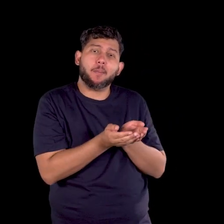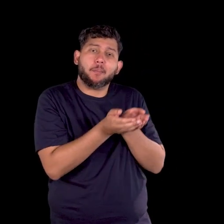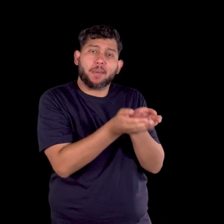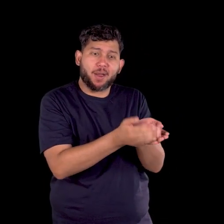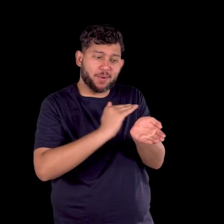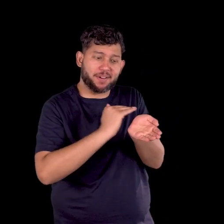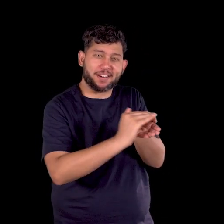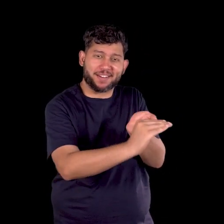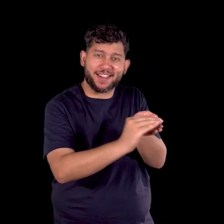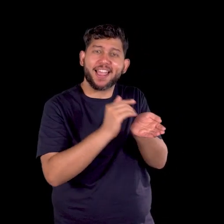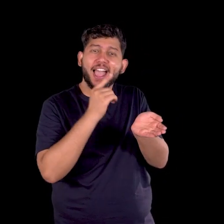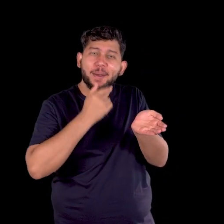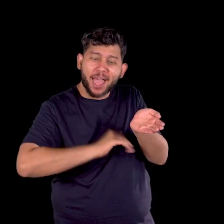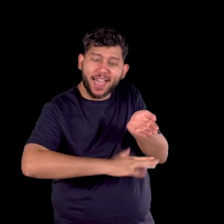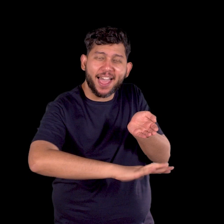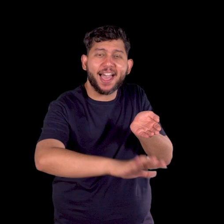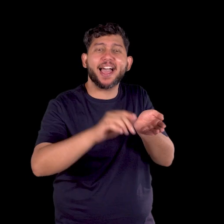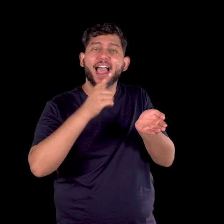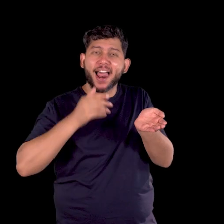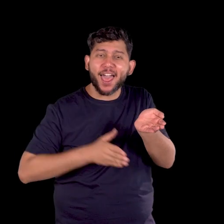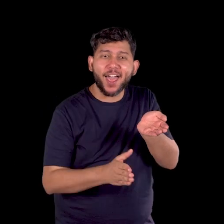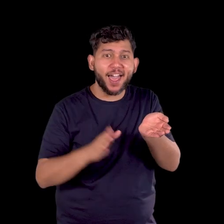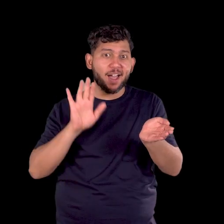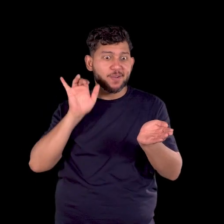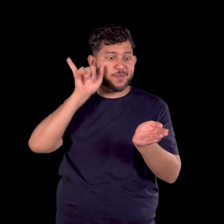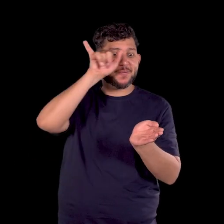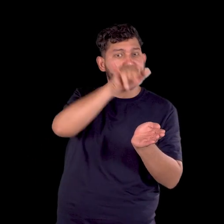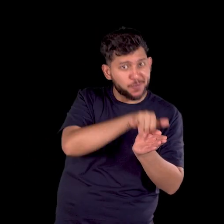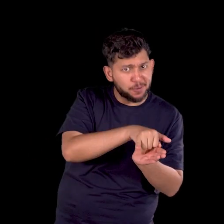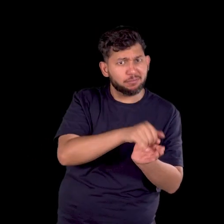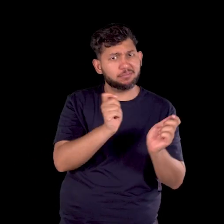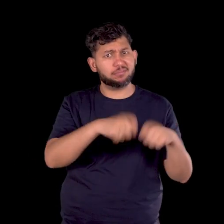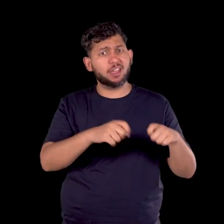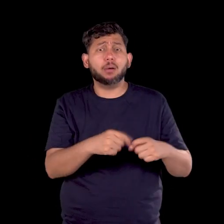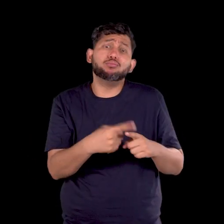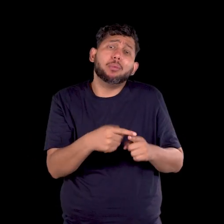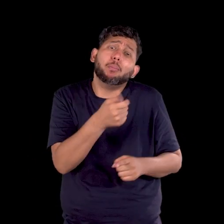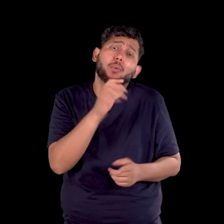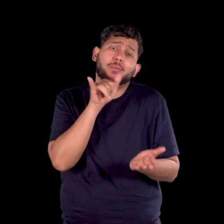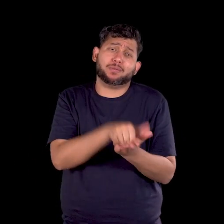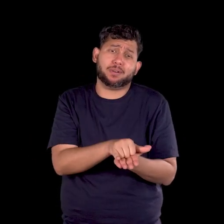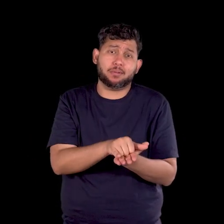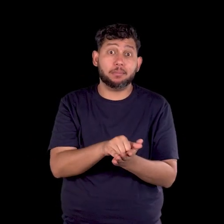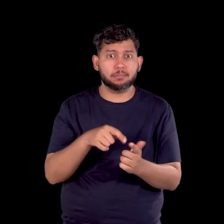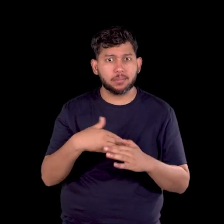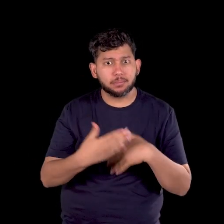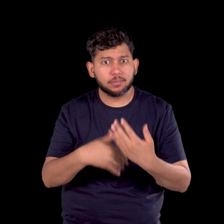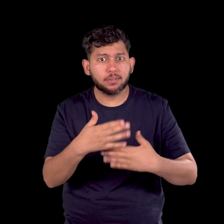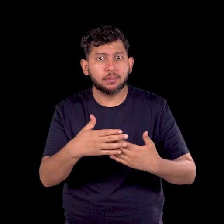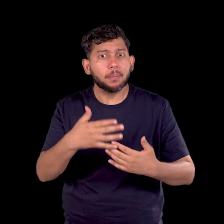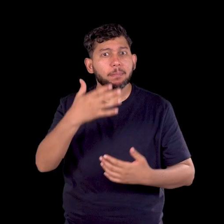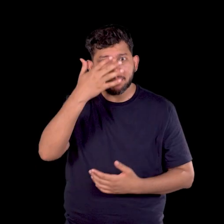rios e lagos davam conta da demanda. Mas essa fase logo foi superada, e o transporte